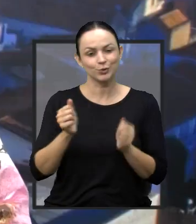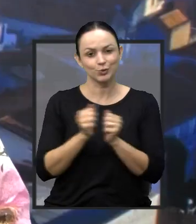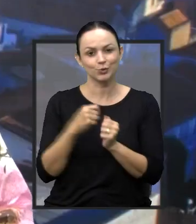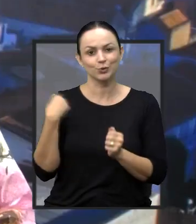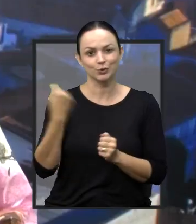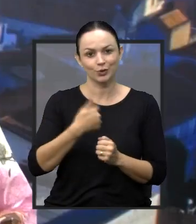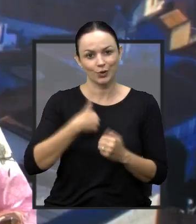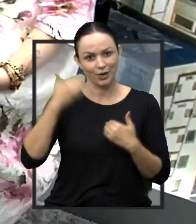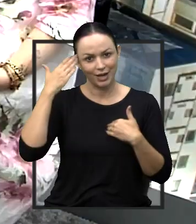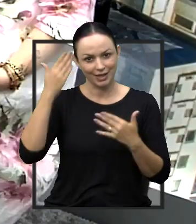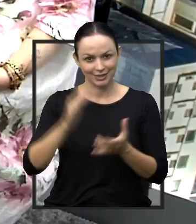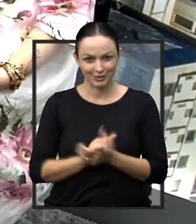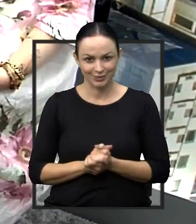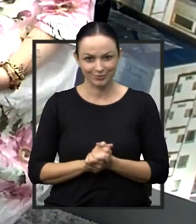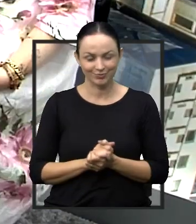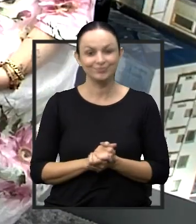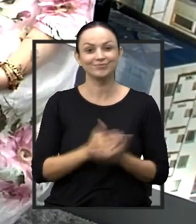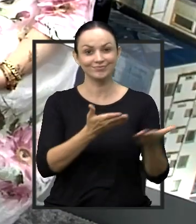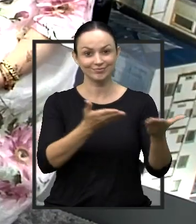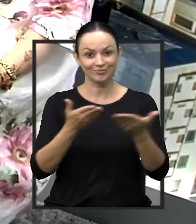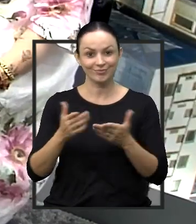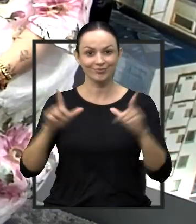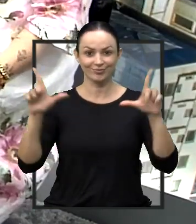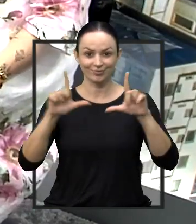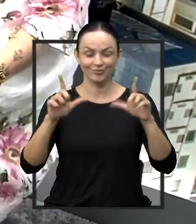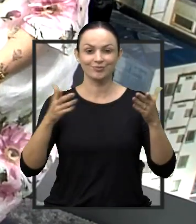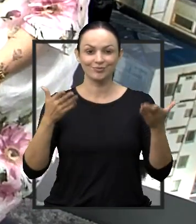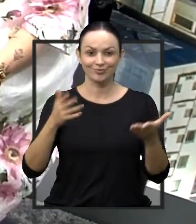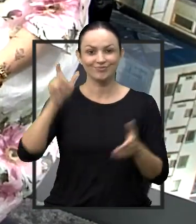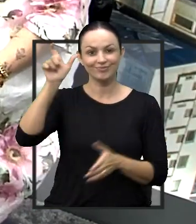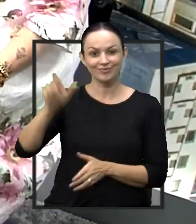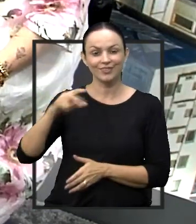presença aqui conosco. Eu que agradeço. Bom, a gente recebeu nesta edição,